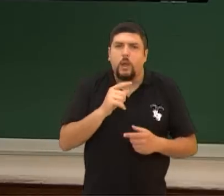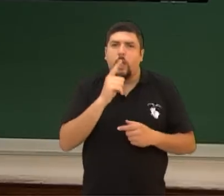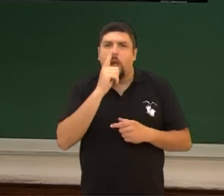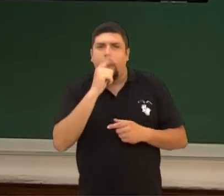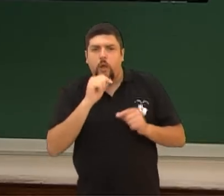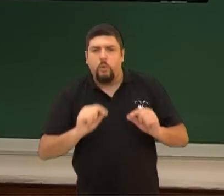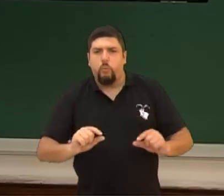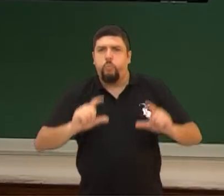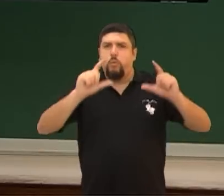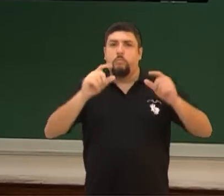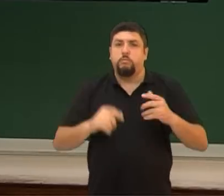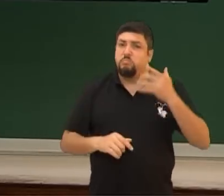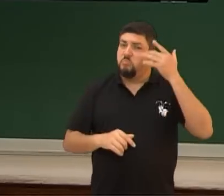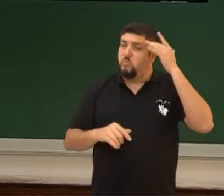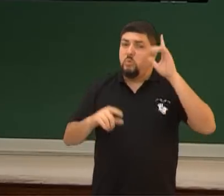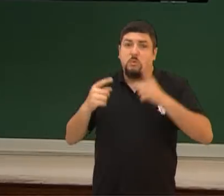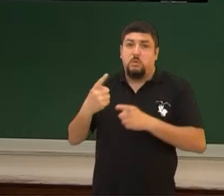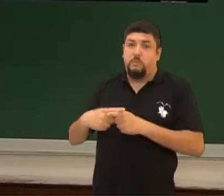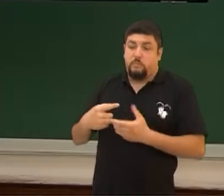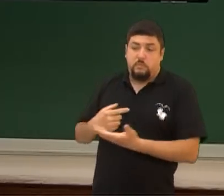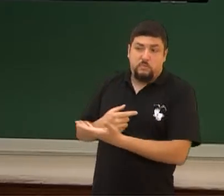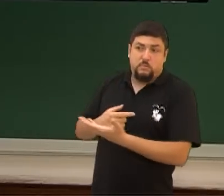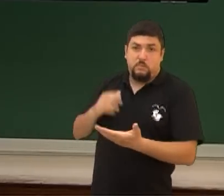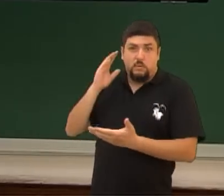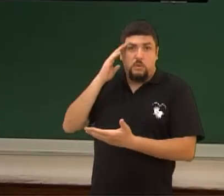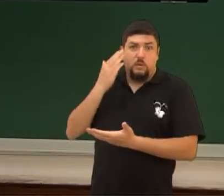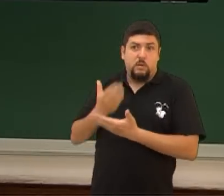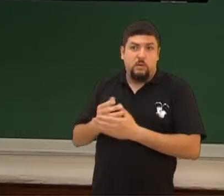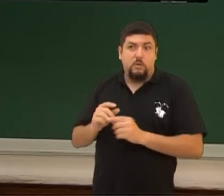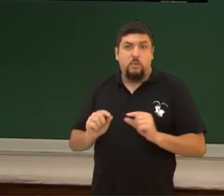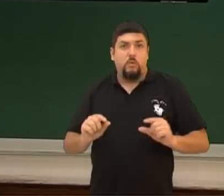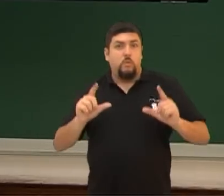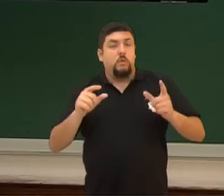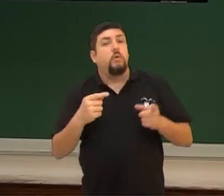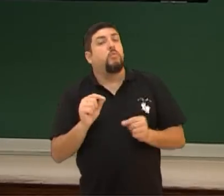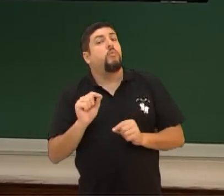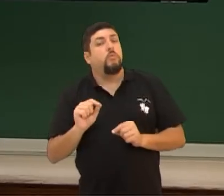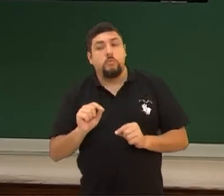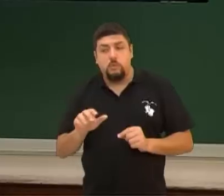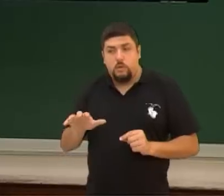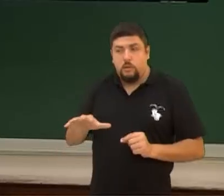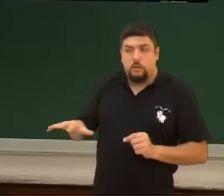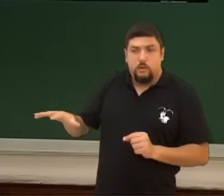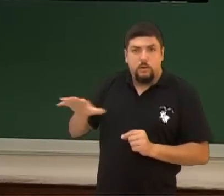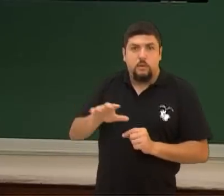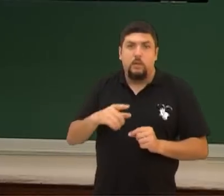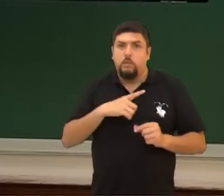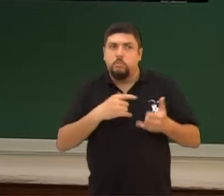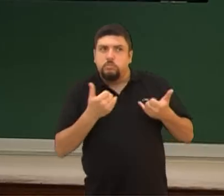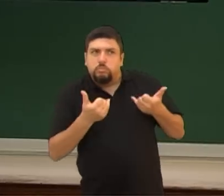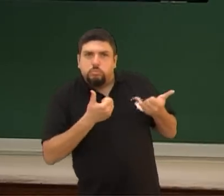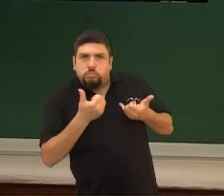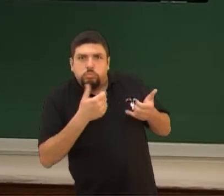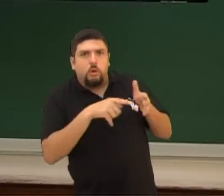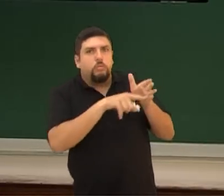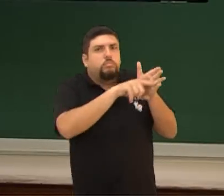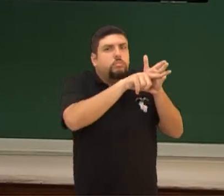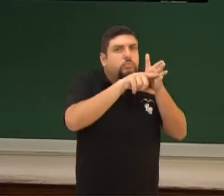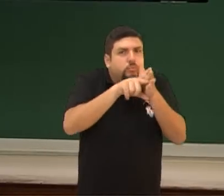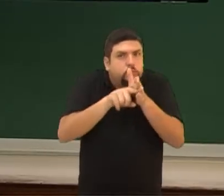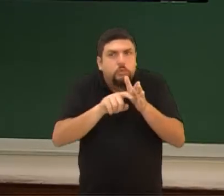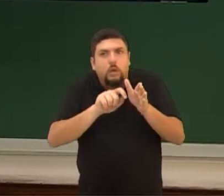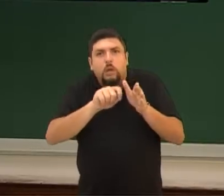eles acreditam que vai aumentar, né? Acredito que pelas informações aí que eles têm adquirido em relação